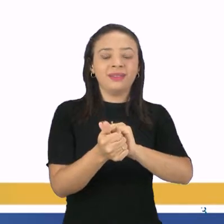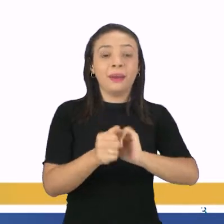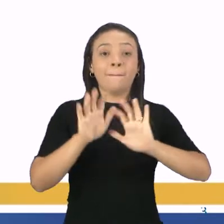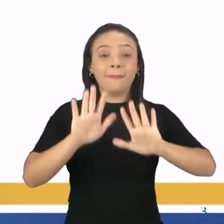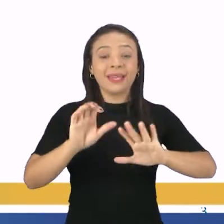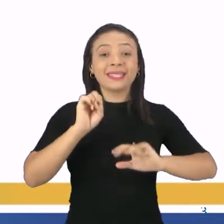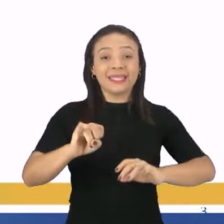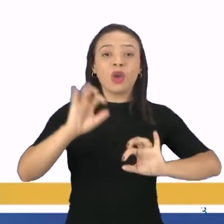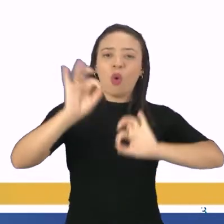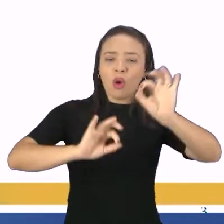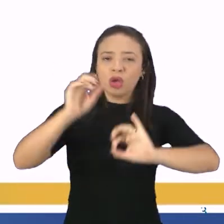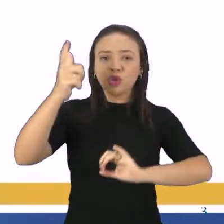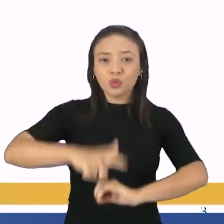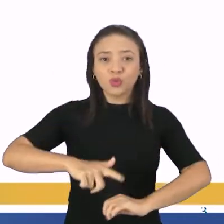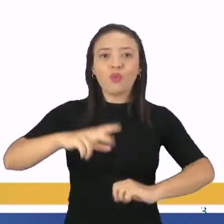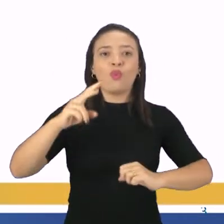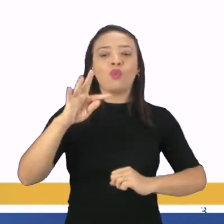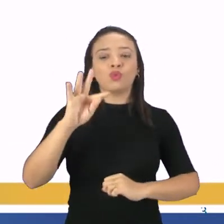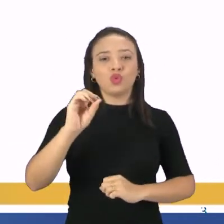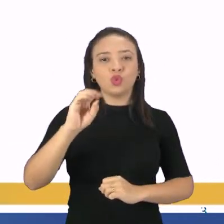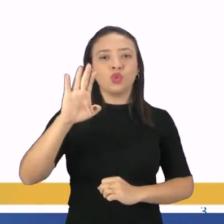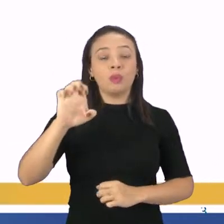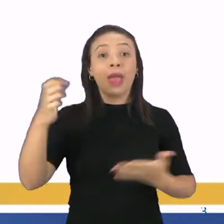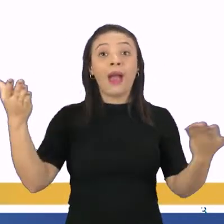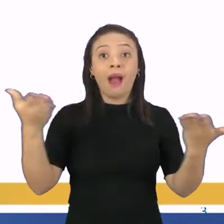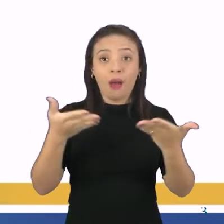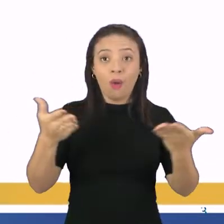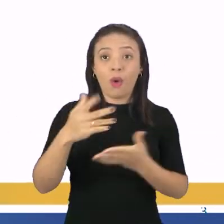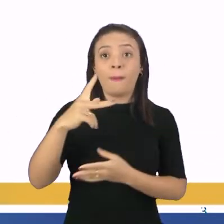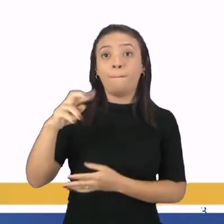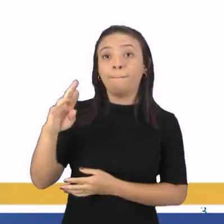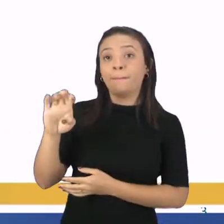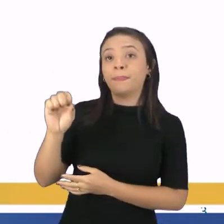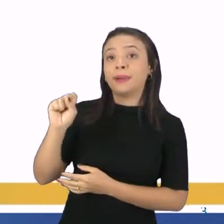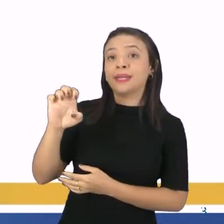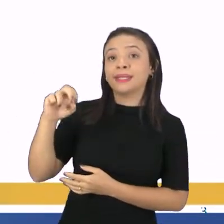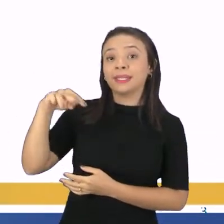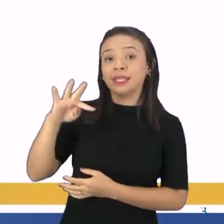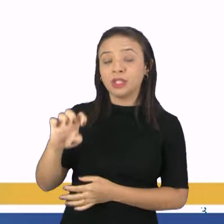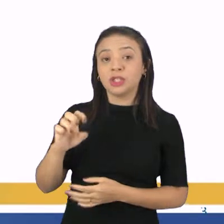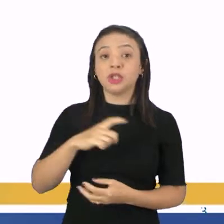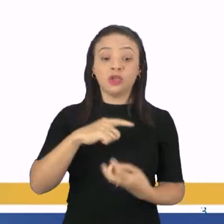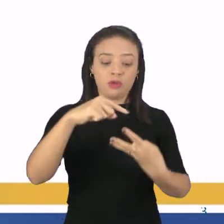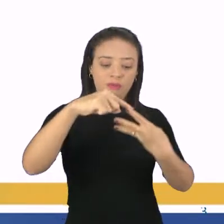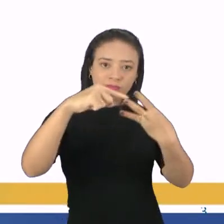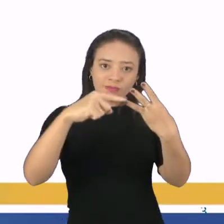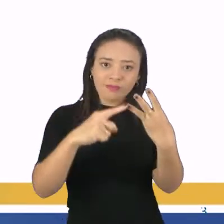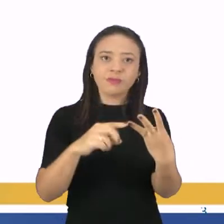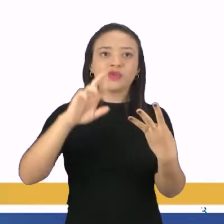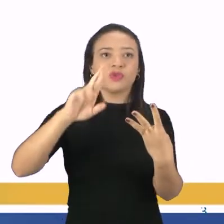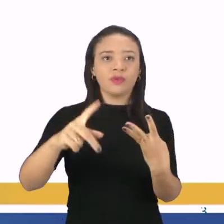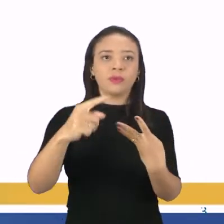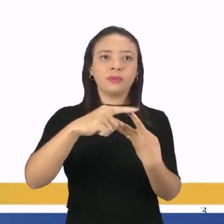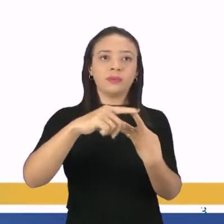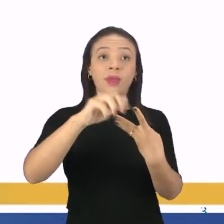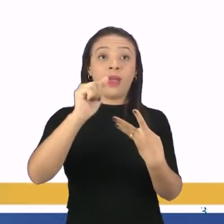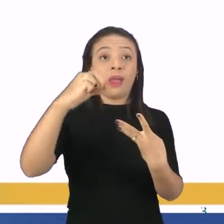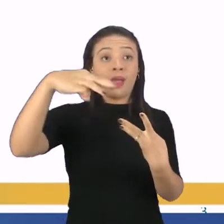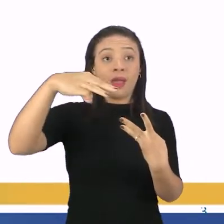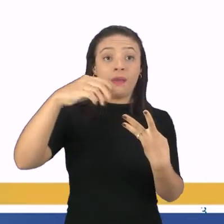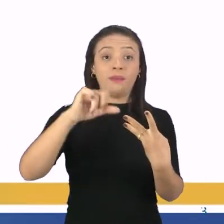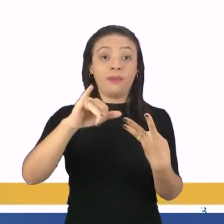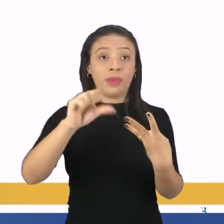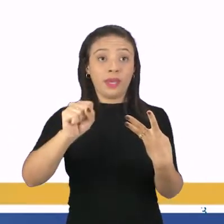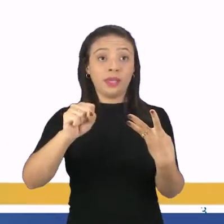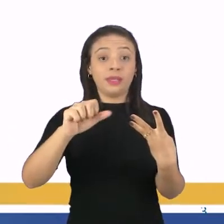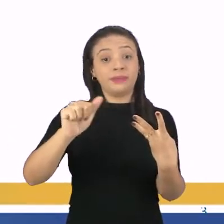to be no presente, ele vai se transformar em três partes. Ele pode ser am,